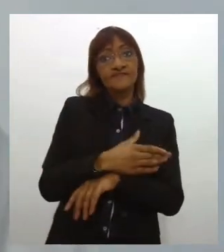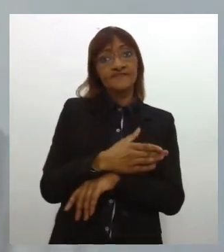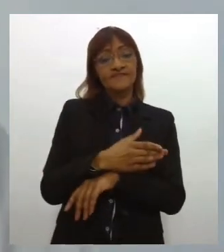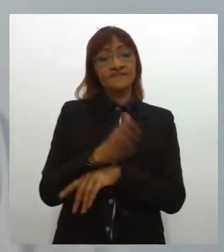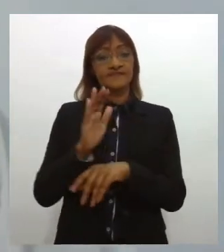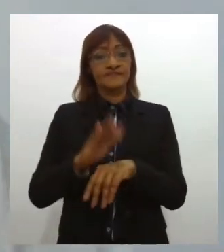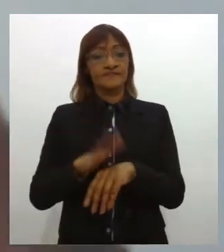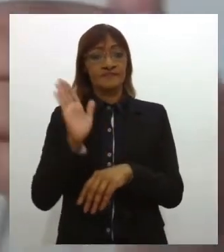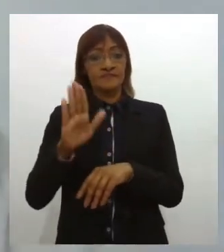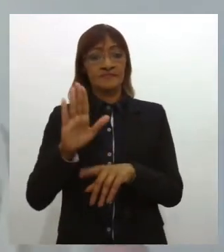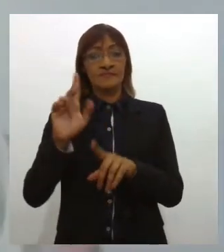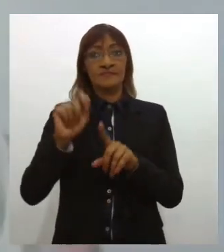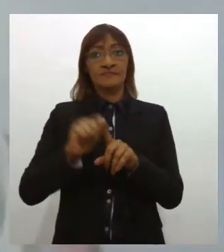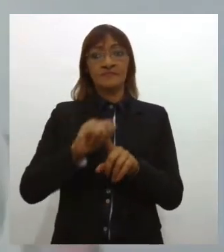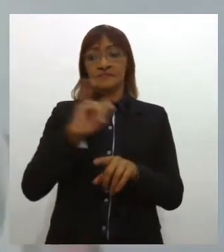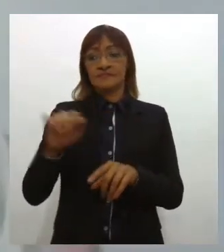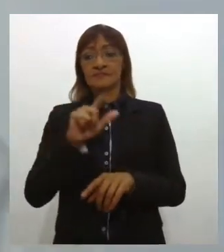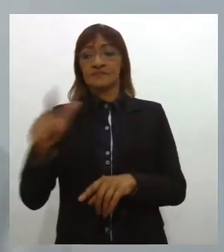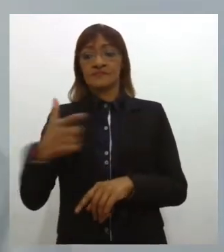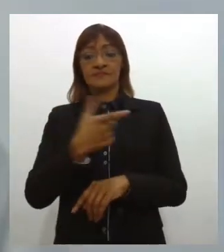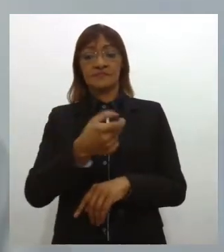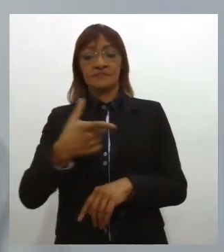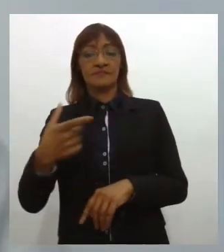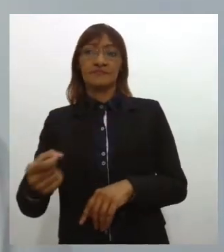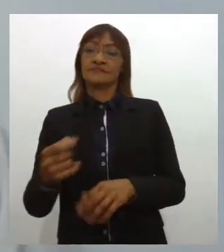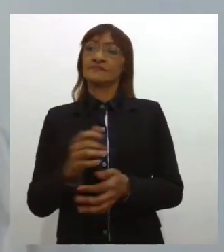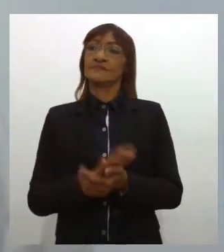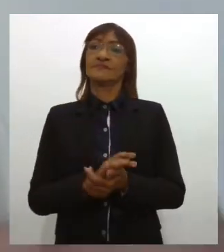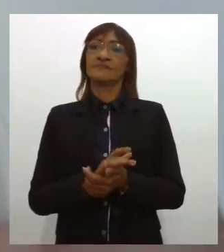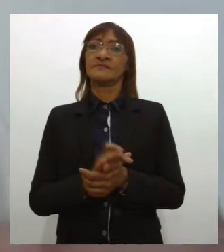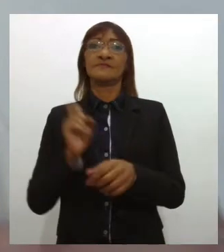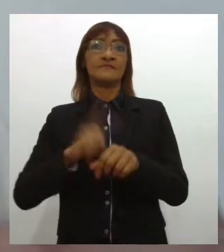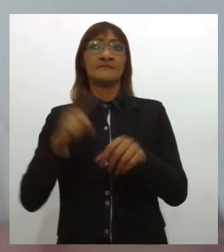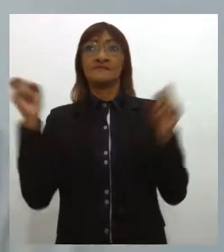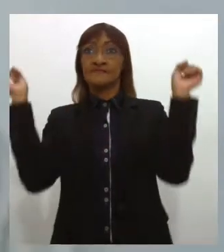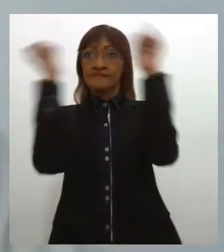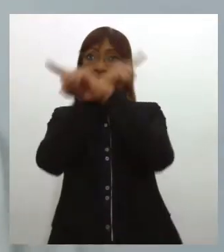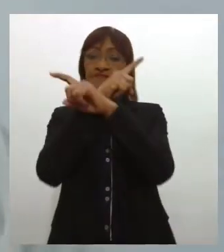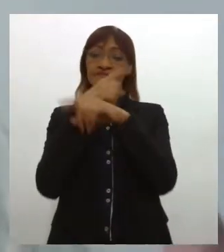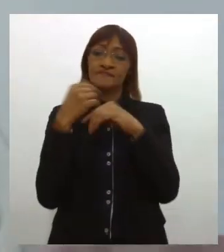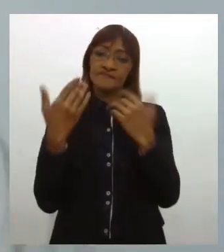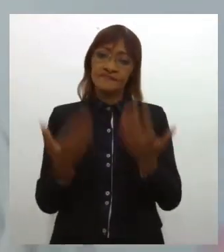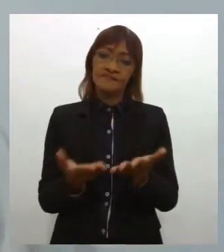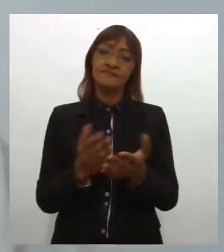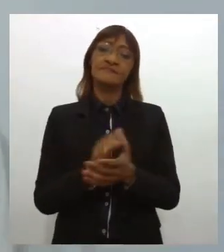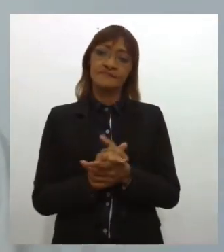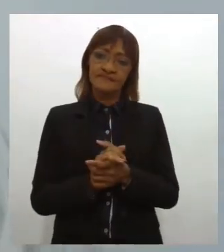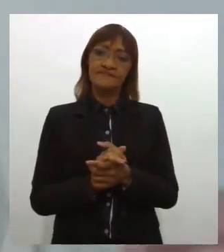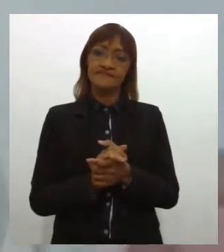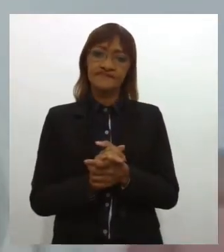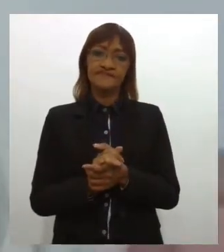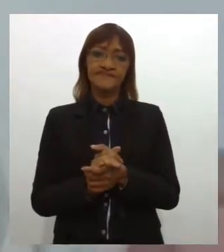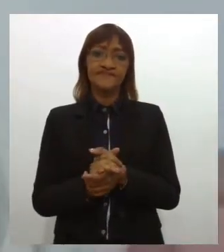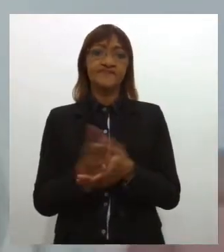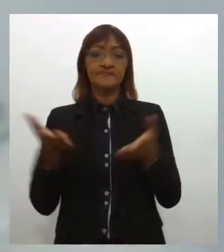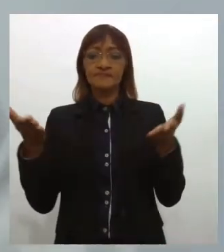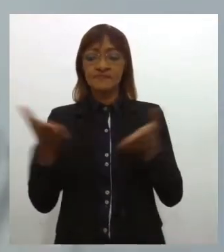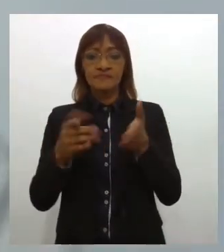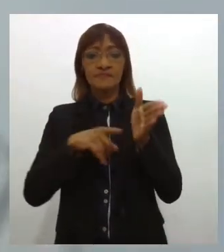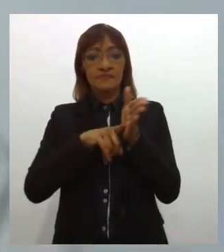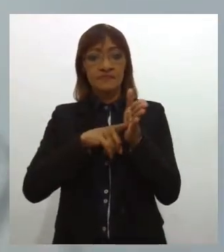partir de junho de 2020. Foi um outro cenário, um outro momento, e aí tudo teve que ser reinventado, teve que ser reestudado